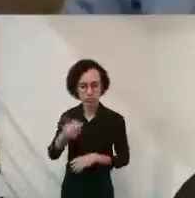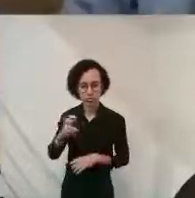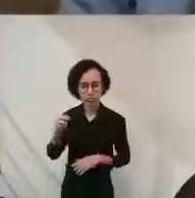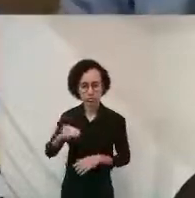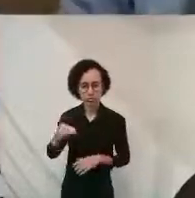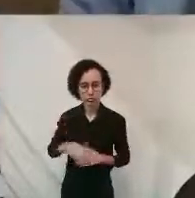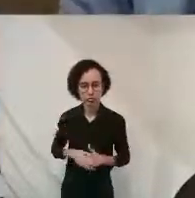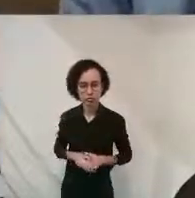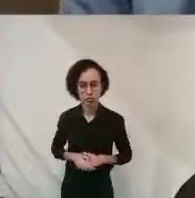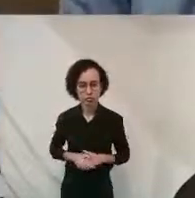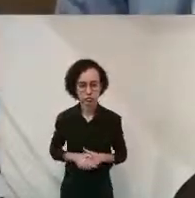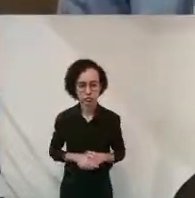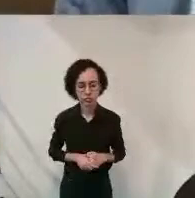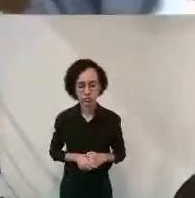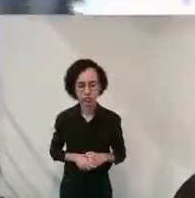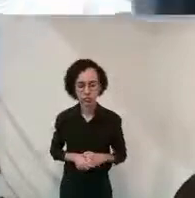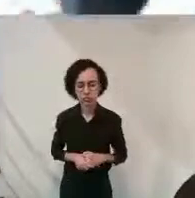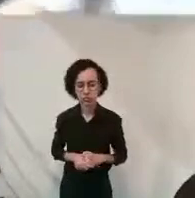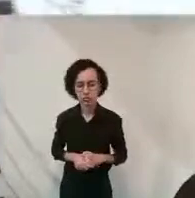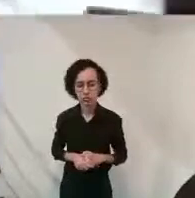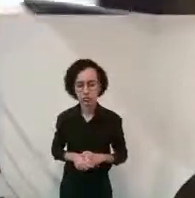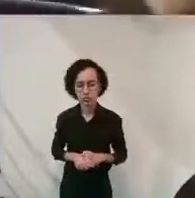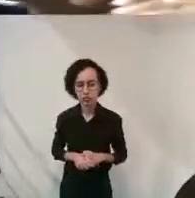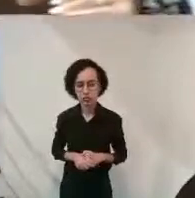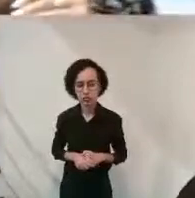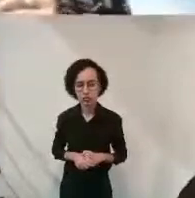doutora Alexandra.